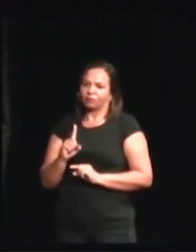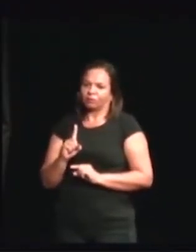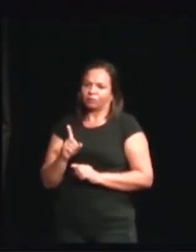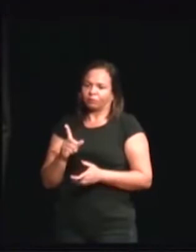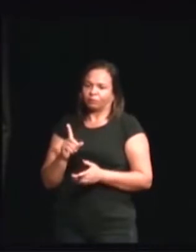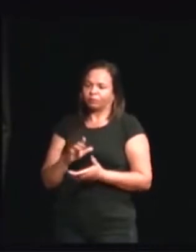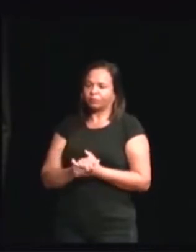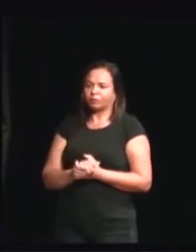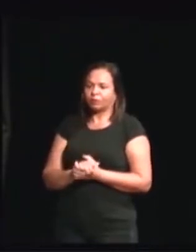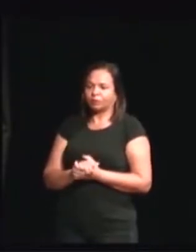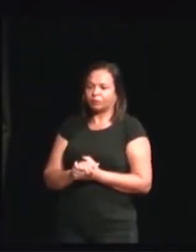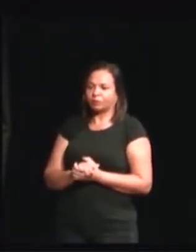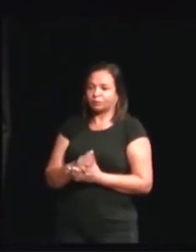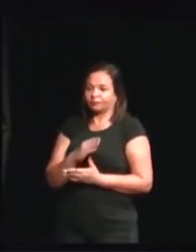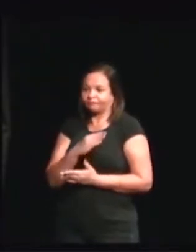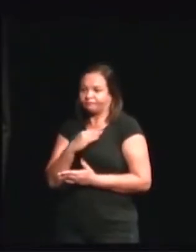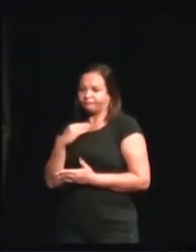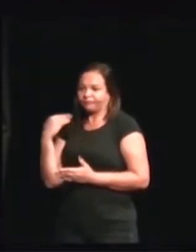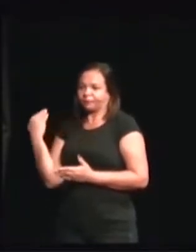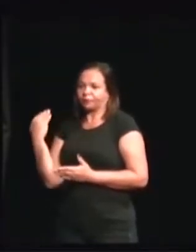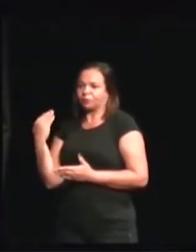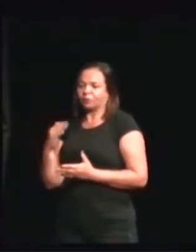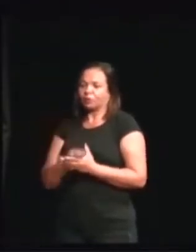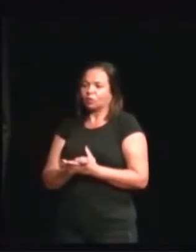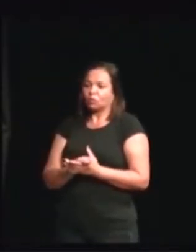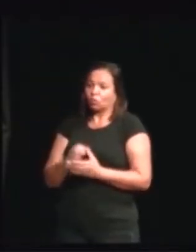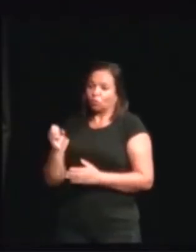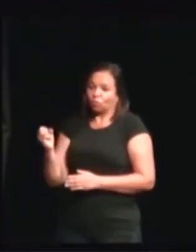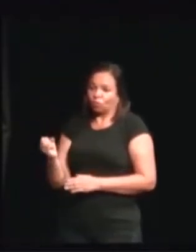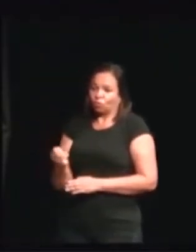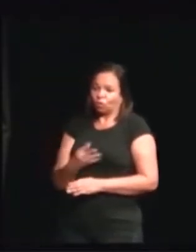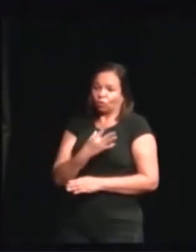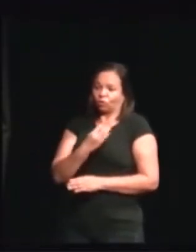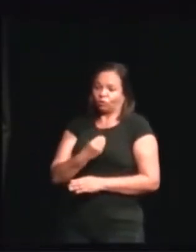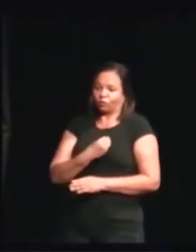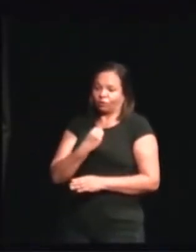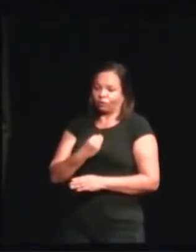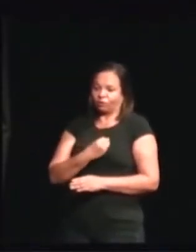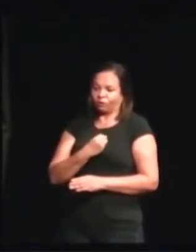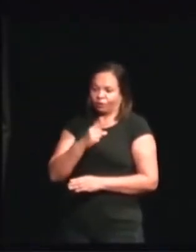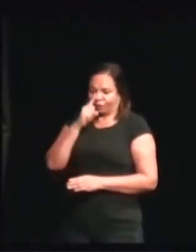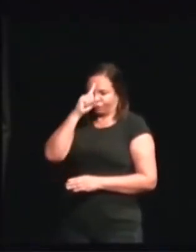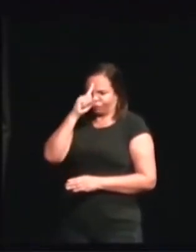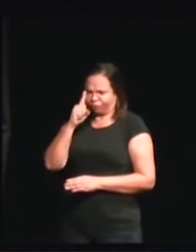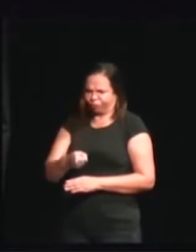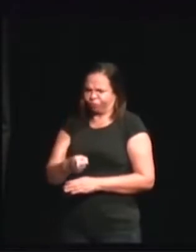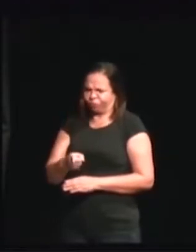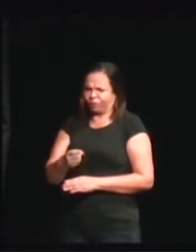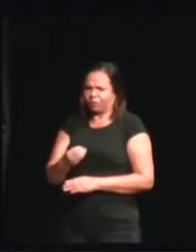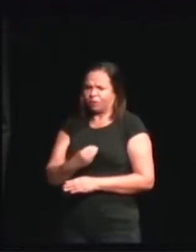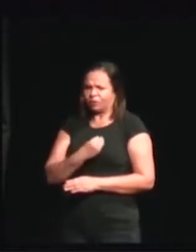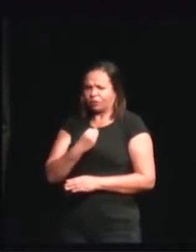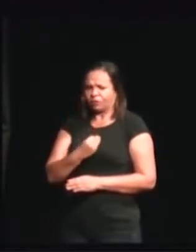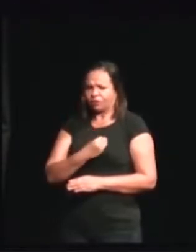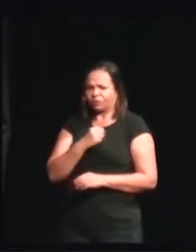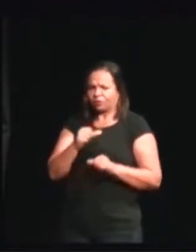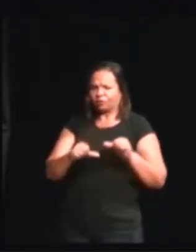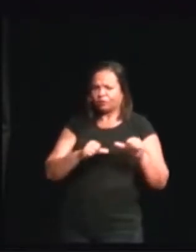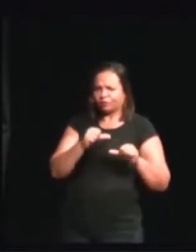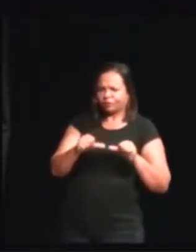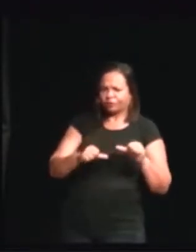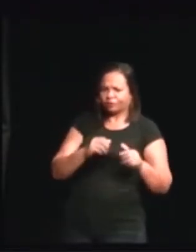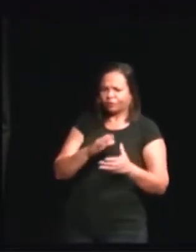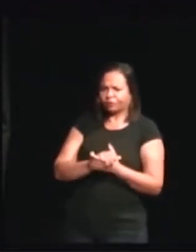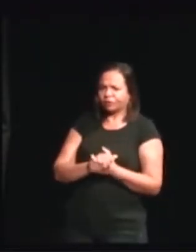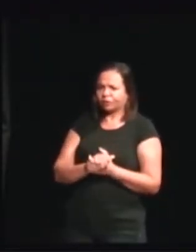fundamentalismo e morte. O novo tempo é quando eu entendo um Deus que está perpassando todos os corações, e cada um do seu jeito,